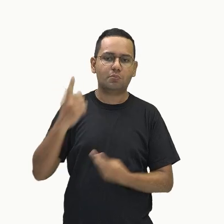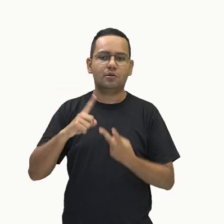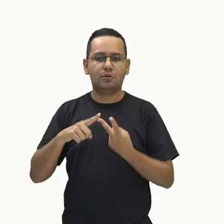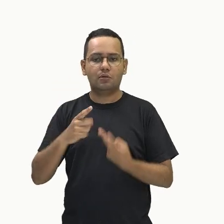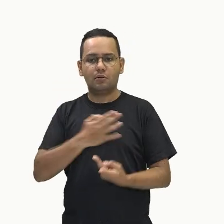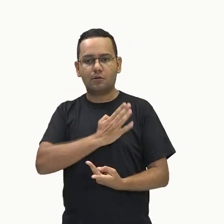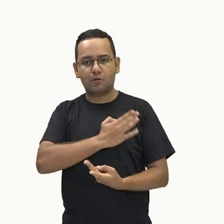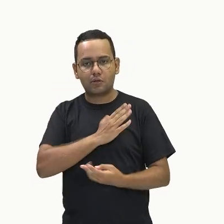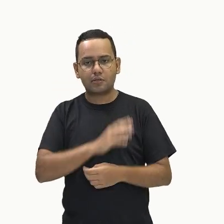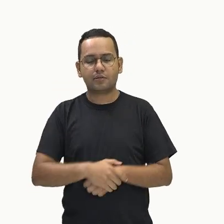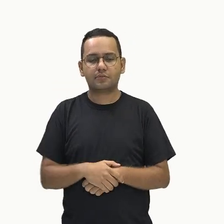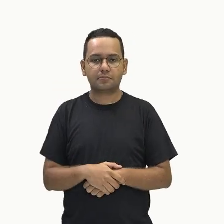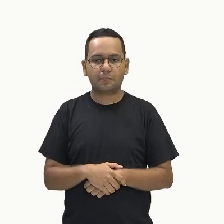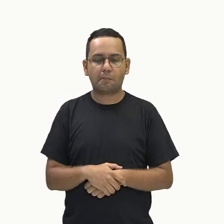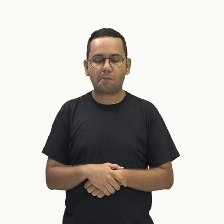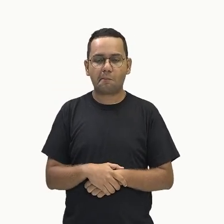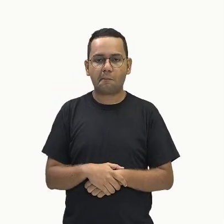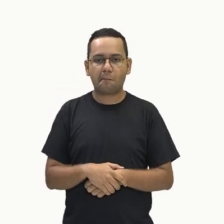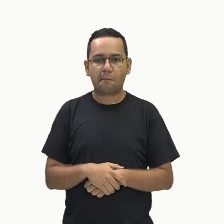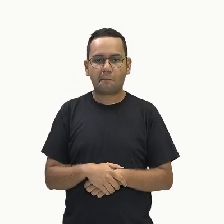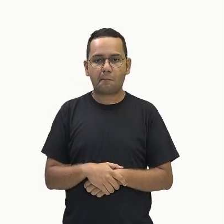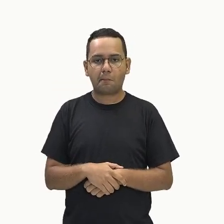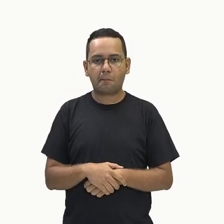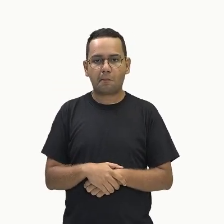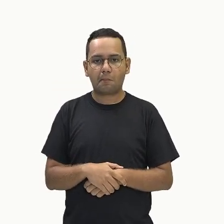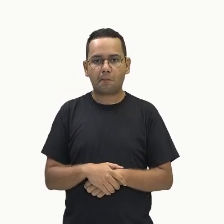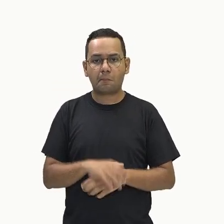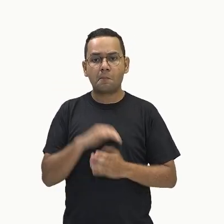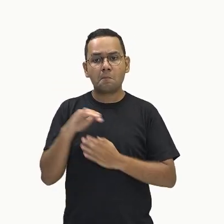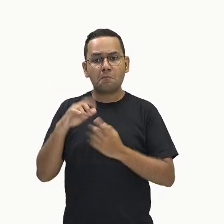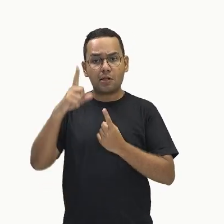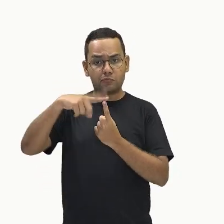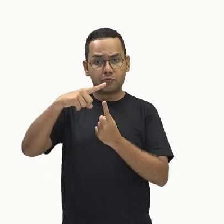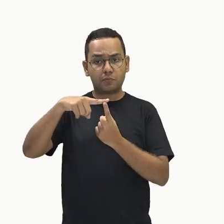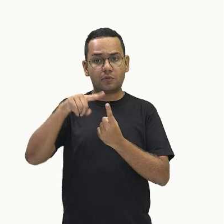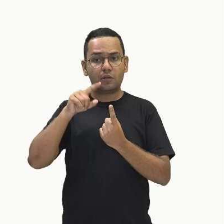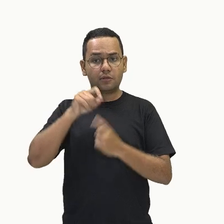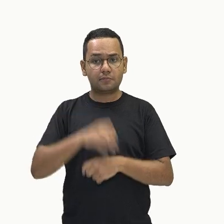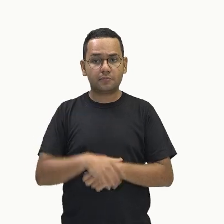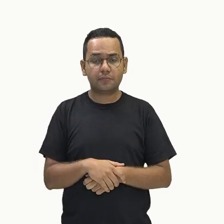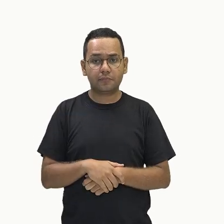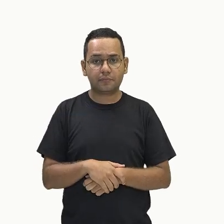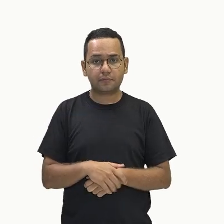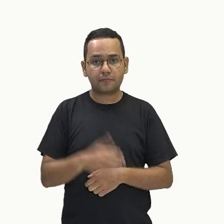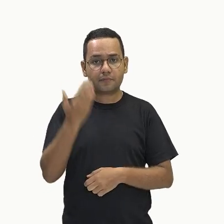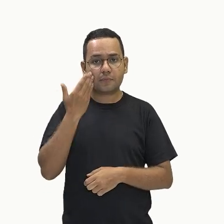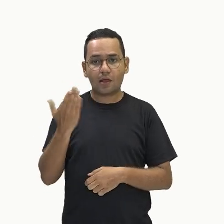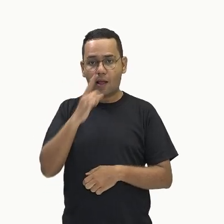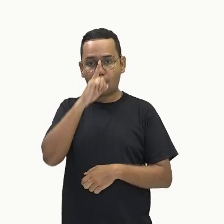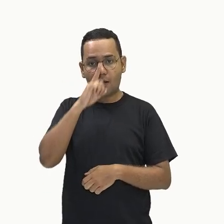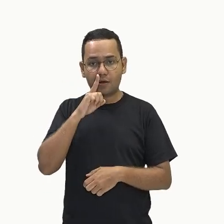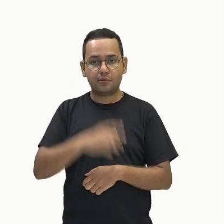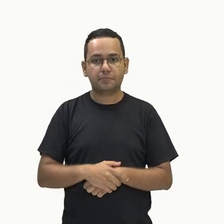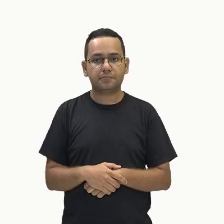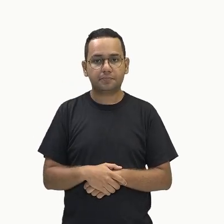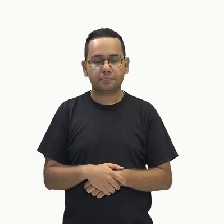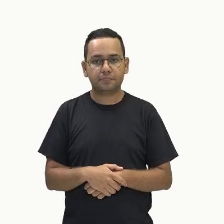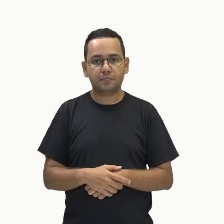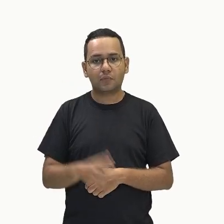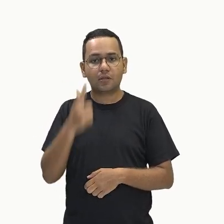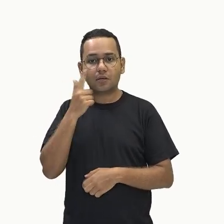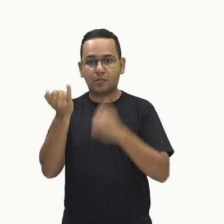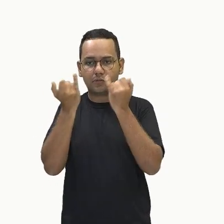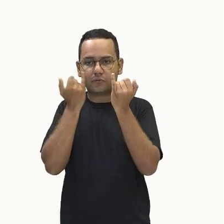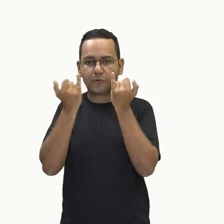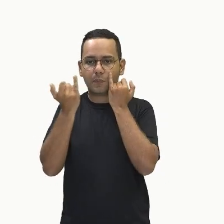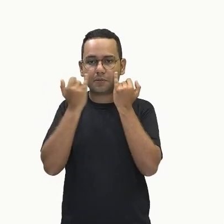coração, certo? Então, o esqueleto axial é esse aqui, dividido entre crânio,